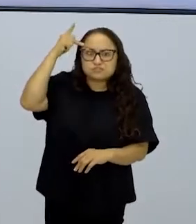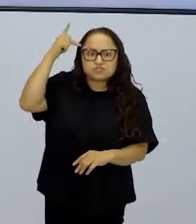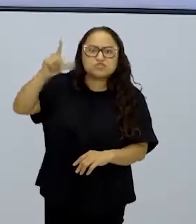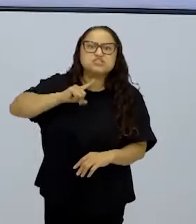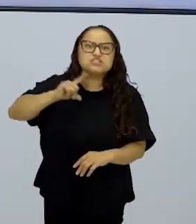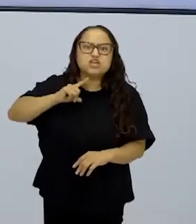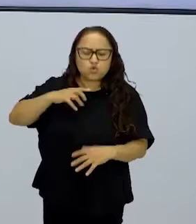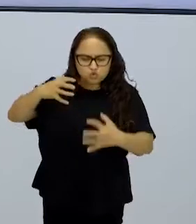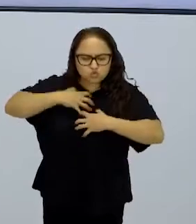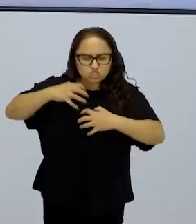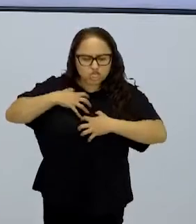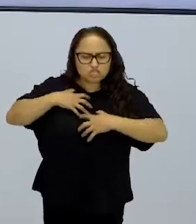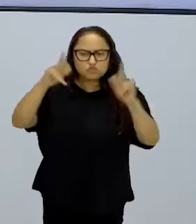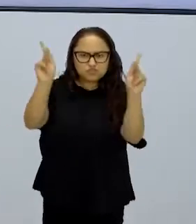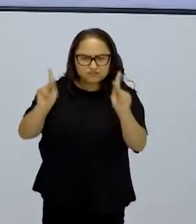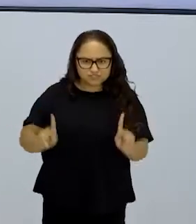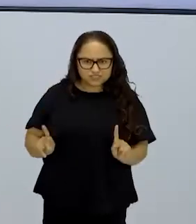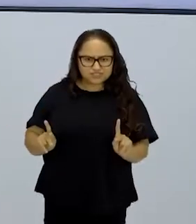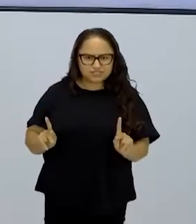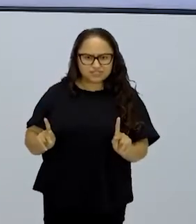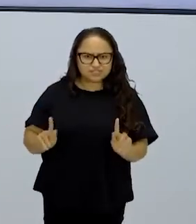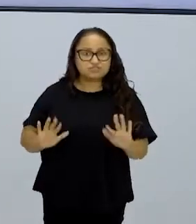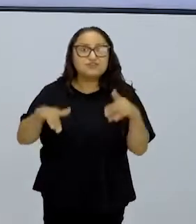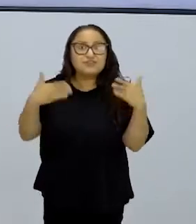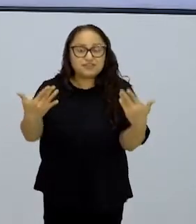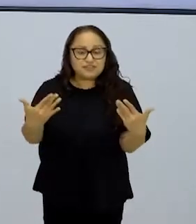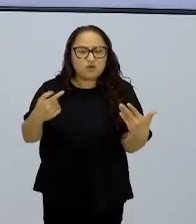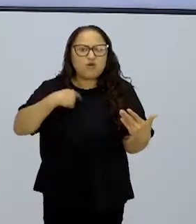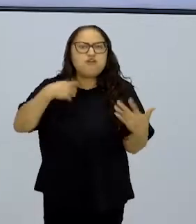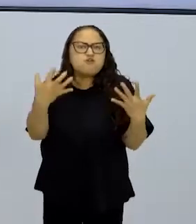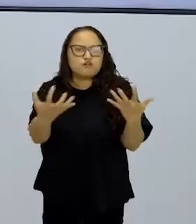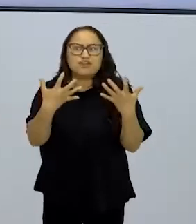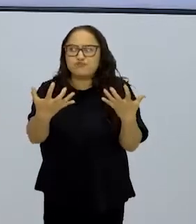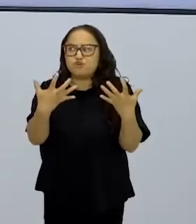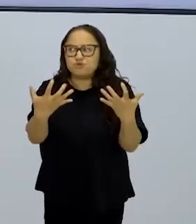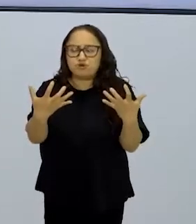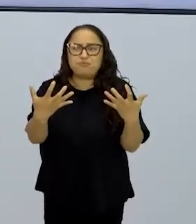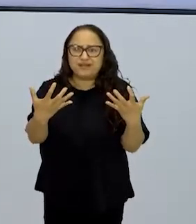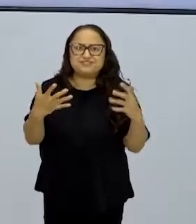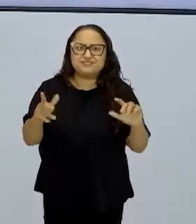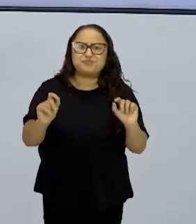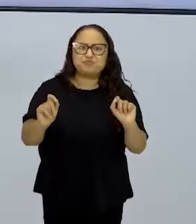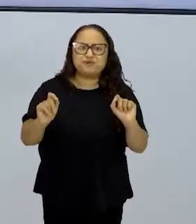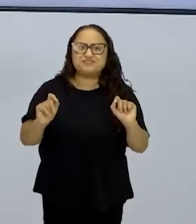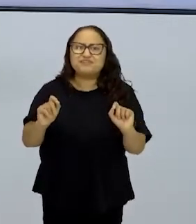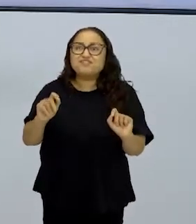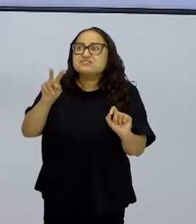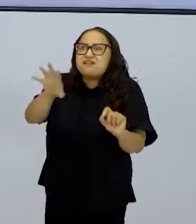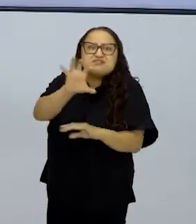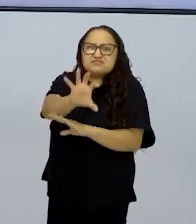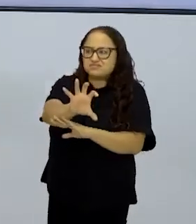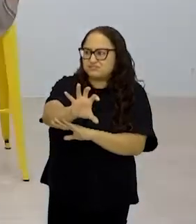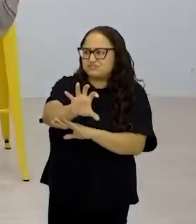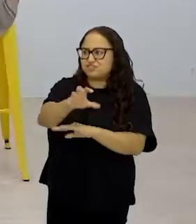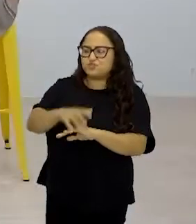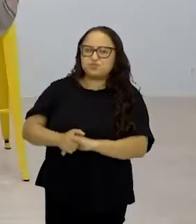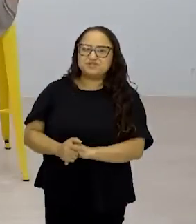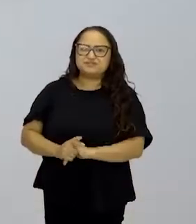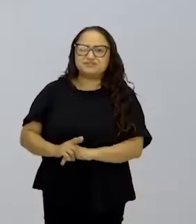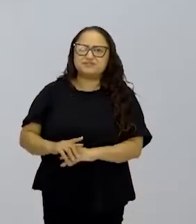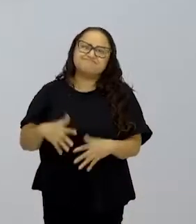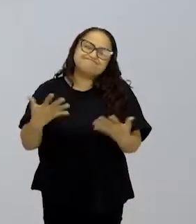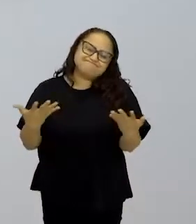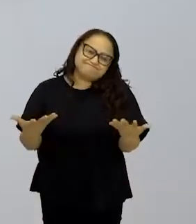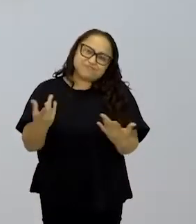da felicidade, né? Então, eu quero fazer faculdade de tal coisa. Não, isso não